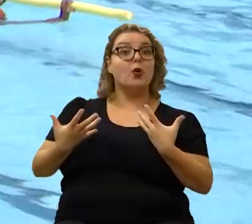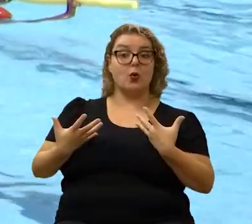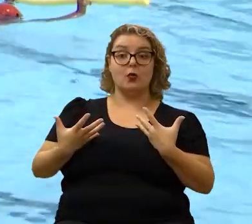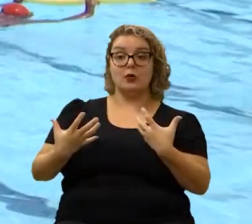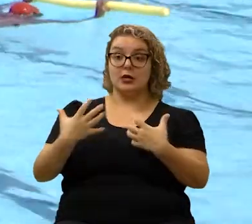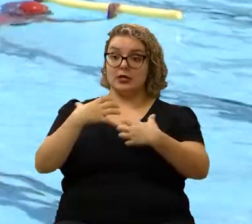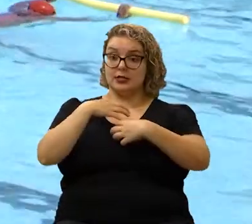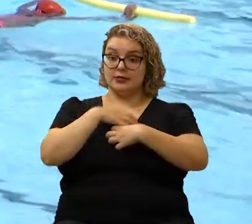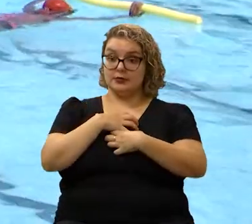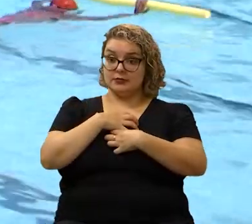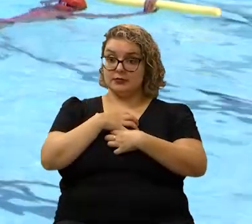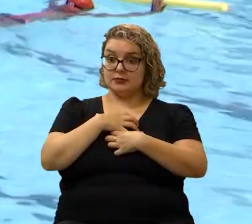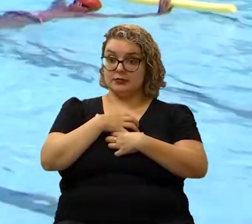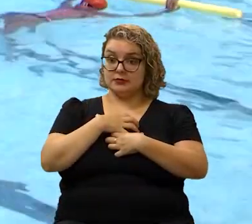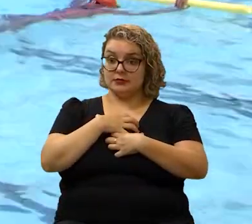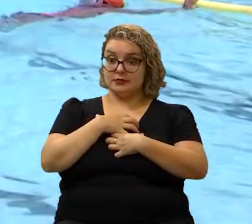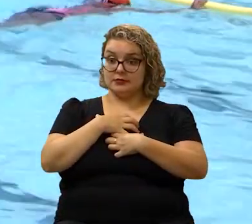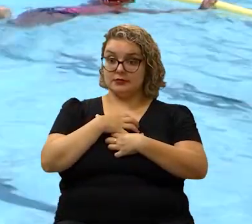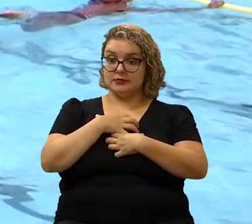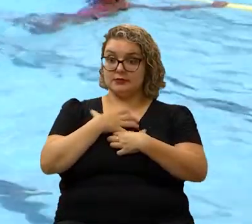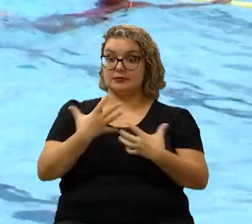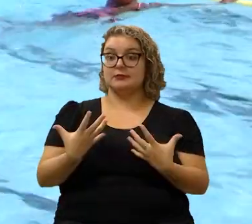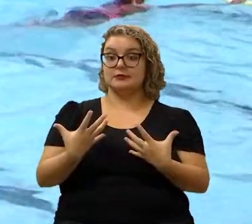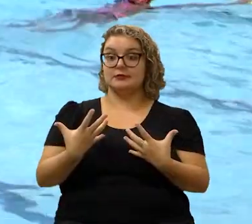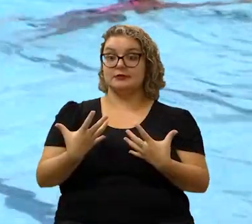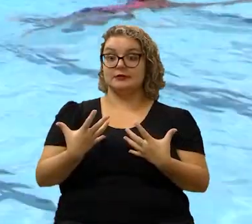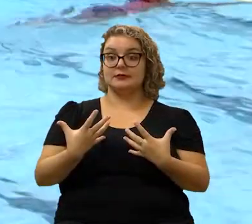dizer? É bom, assim,